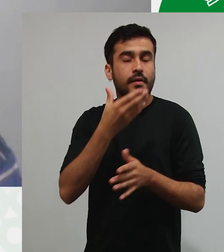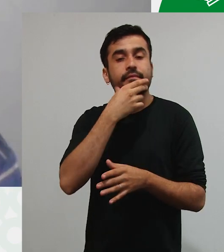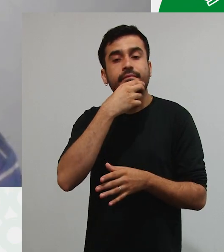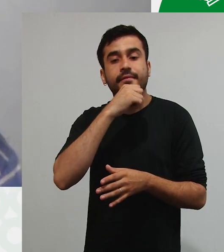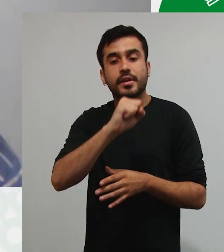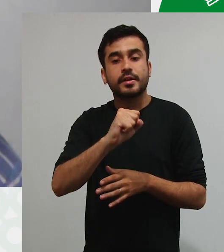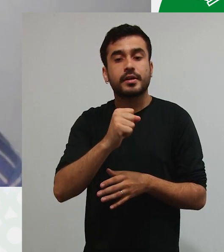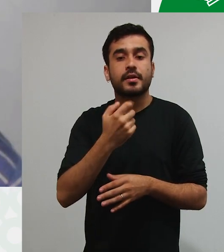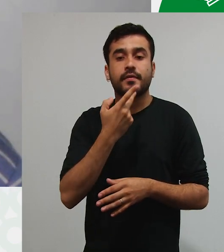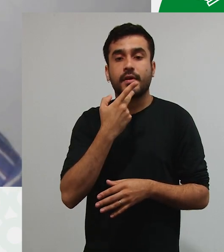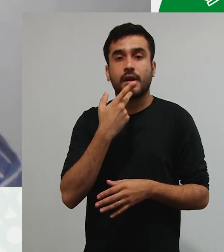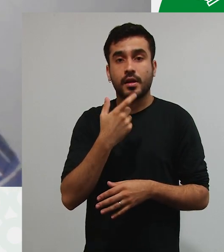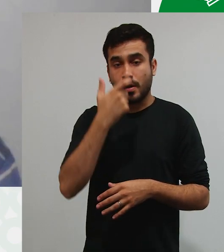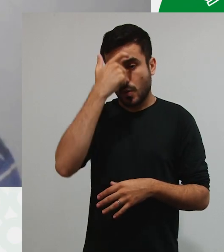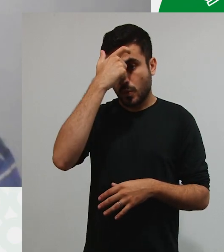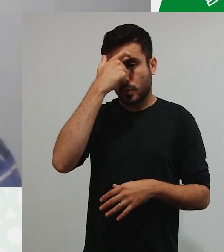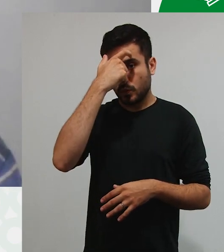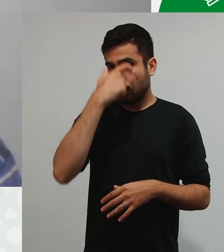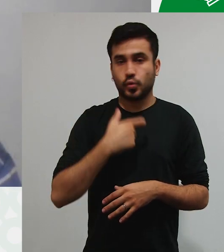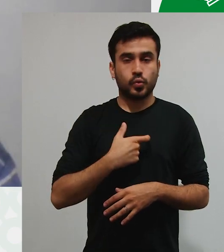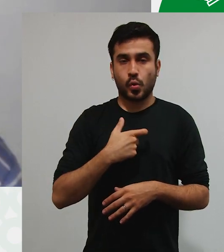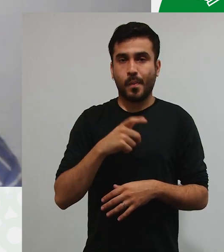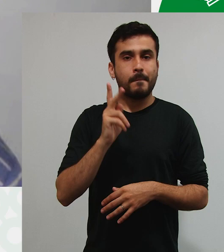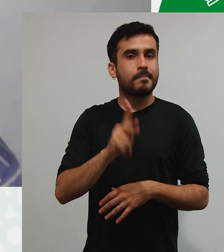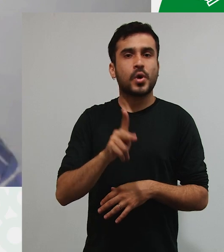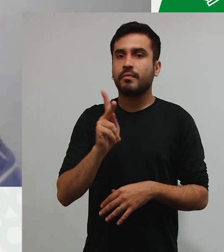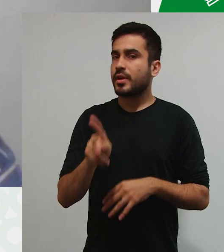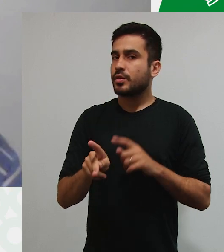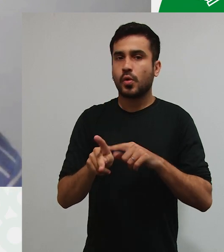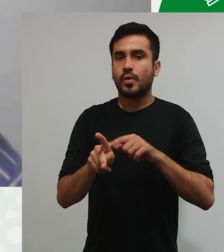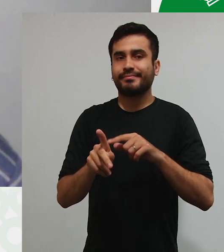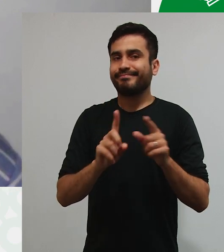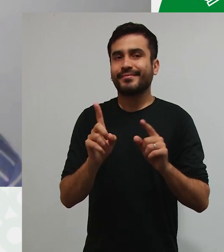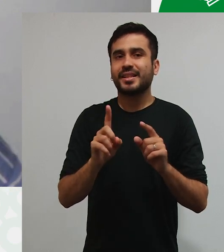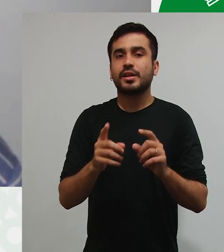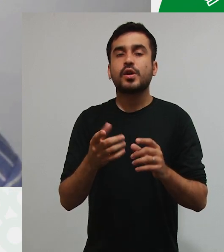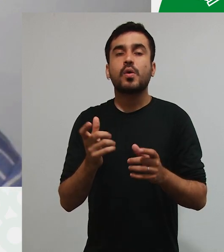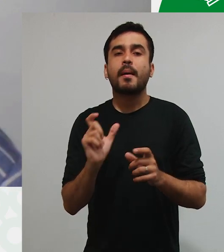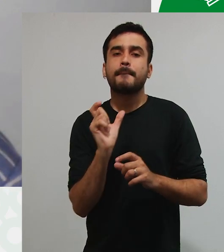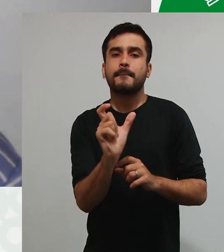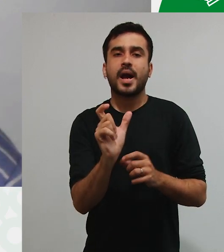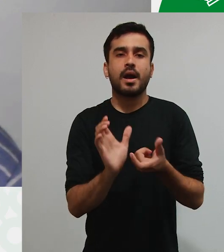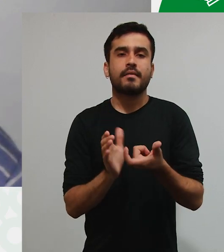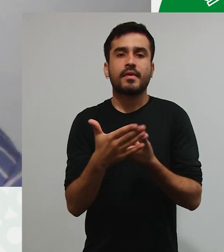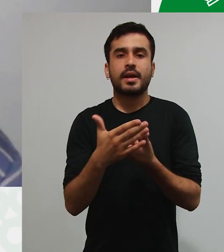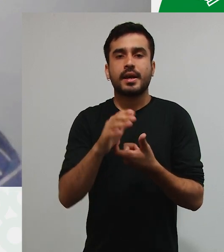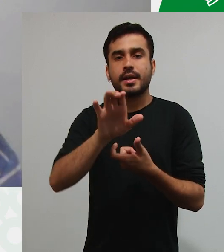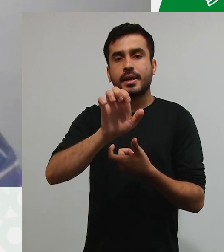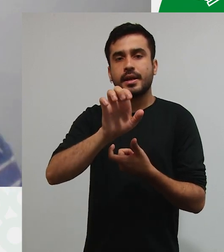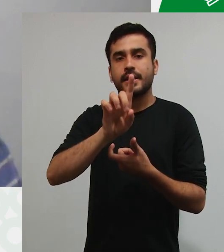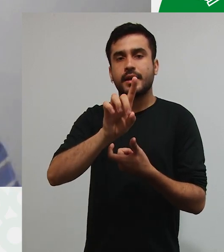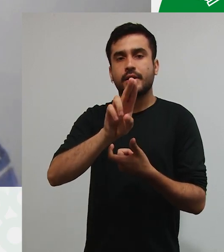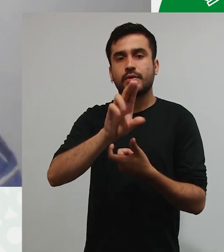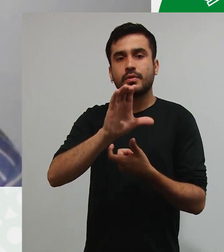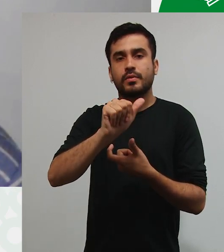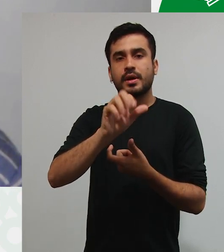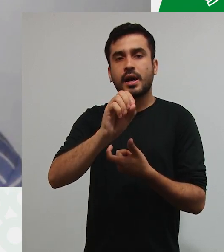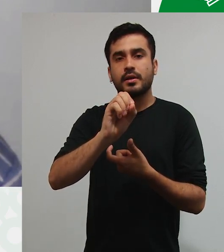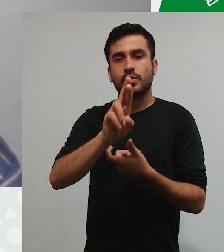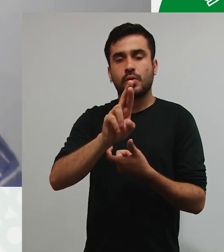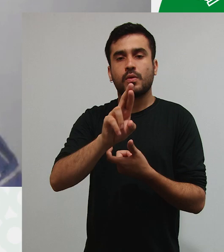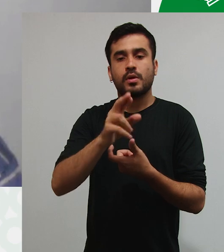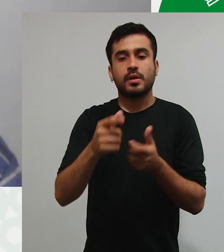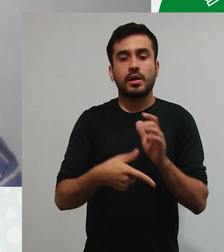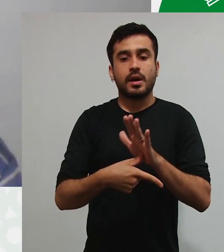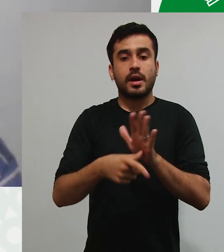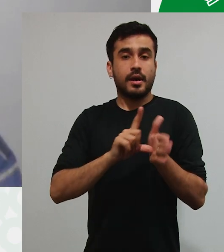freiriana, eu sempre gosto de dizer que eu não sou professor, eu sou educador. Eu gosto sempre de trabalhar com o termo educador, porque antes de ser